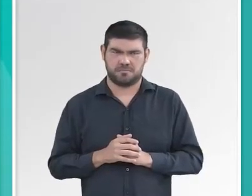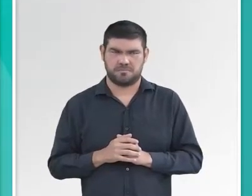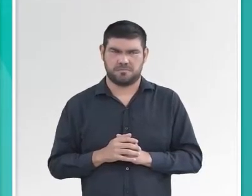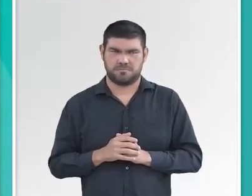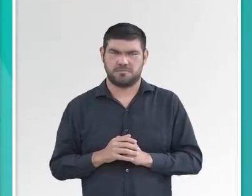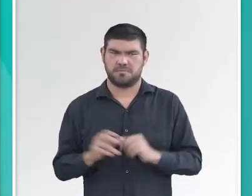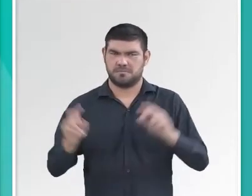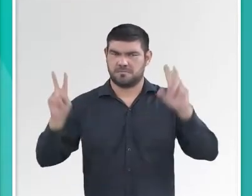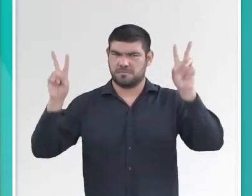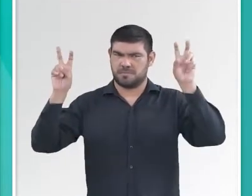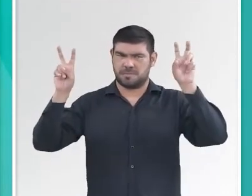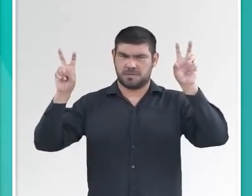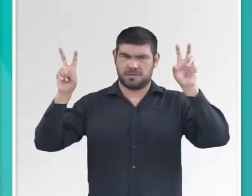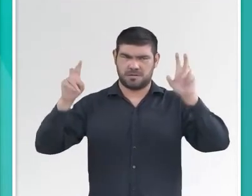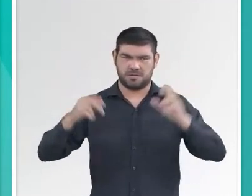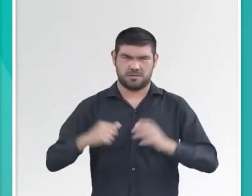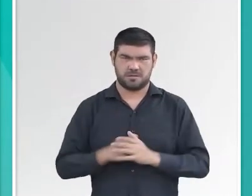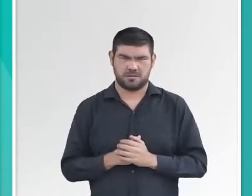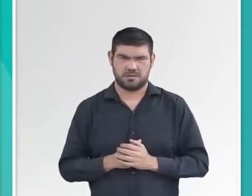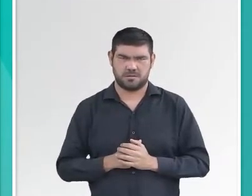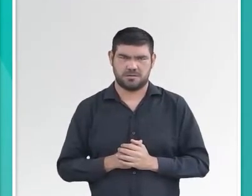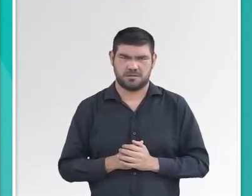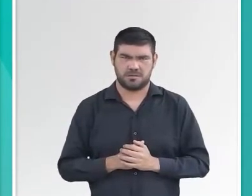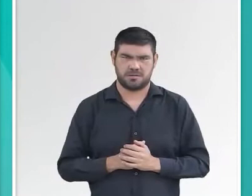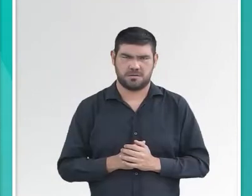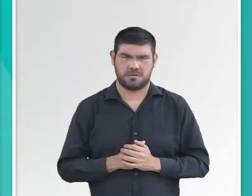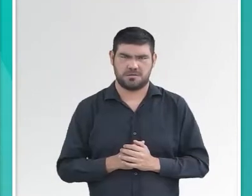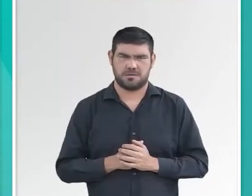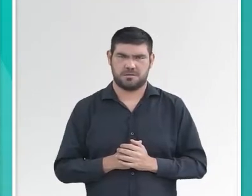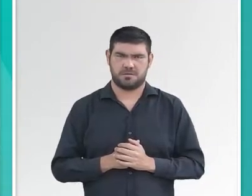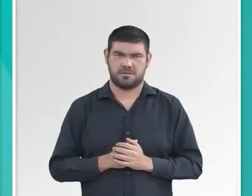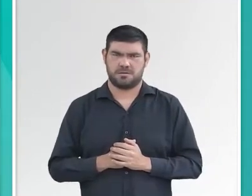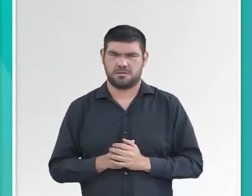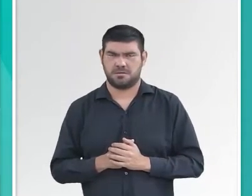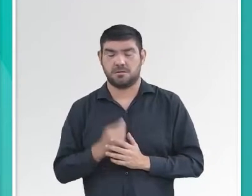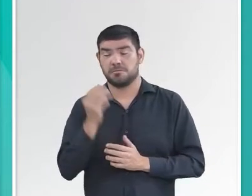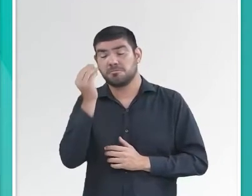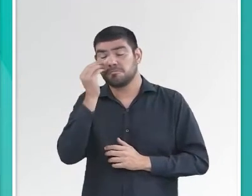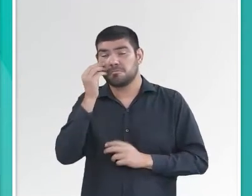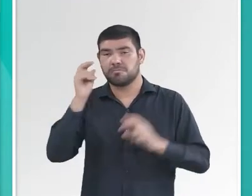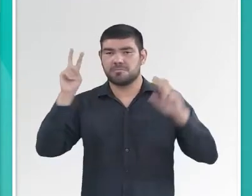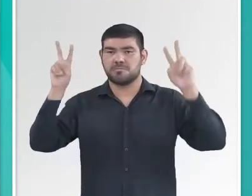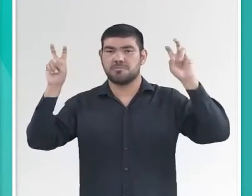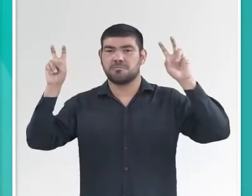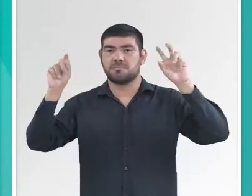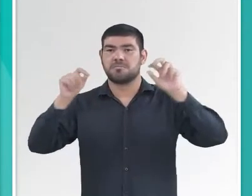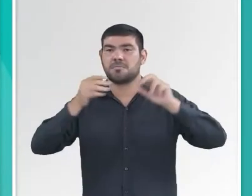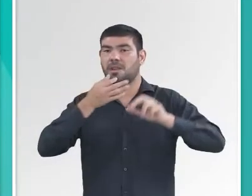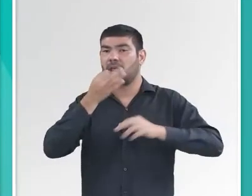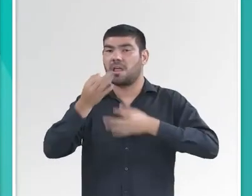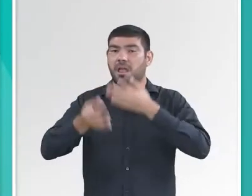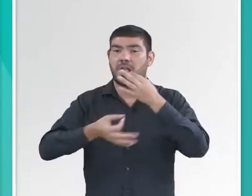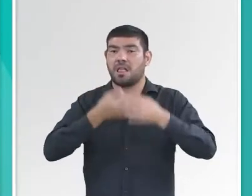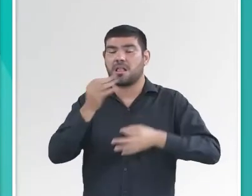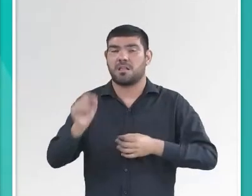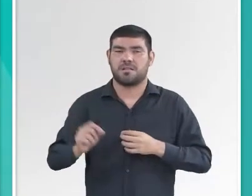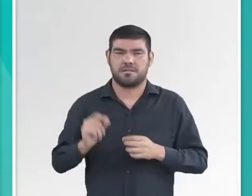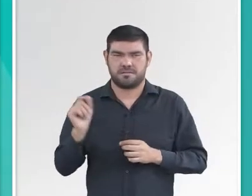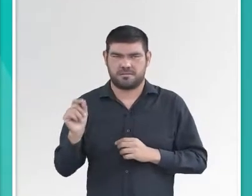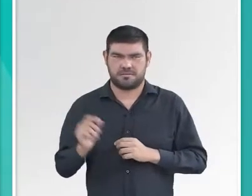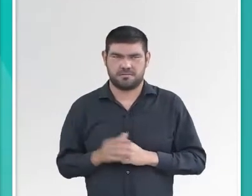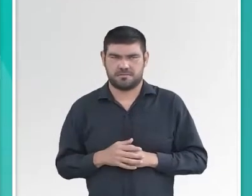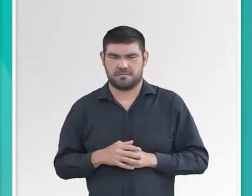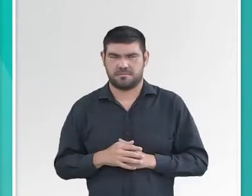título, certo? Destacando esse título para vocês, observa. O que o título traz? Opa, destacou